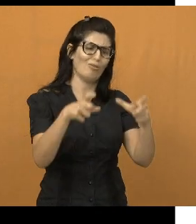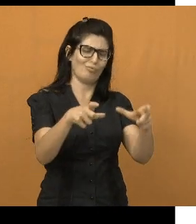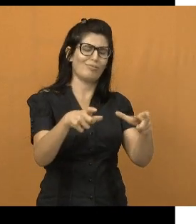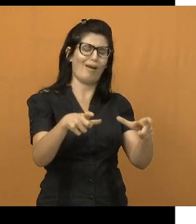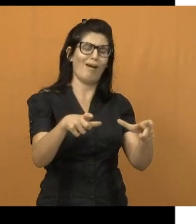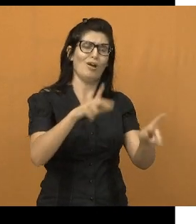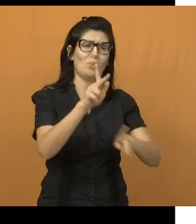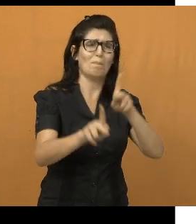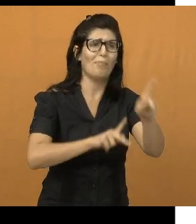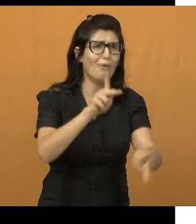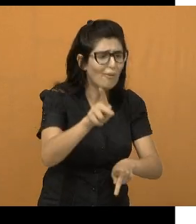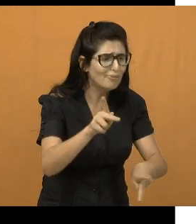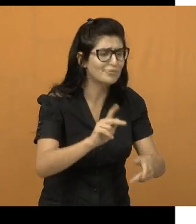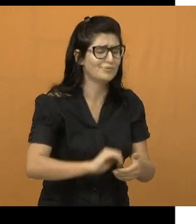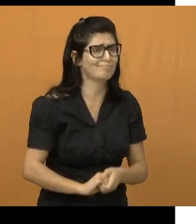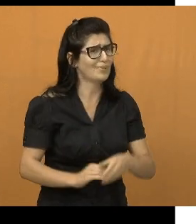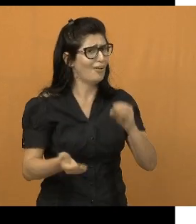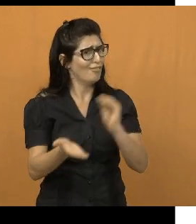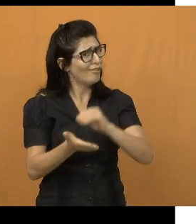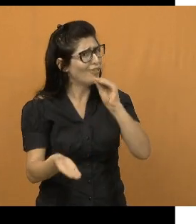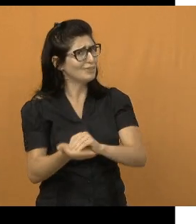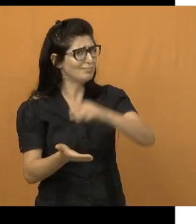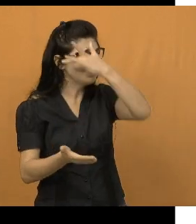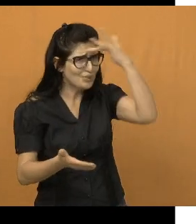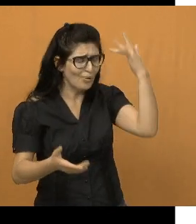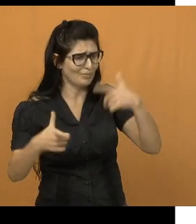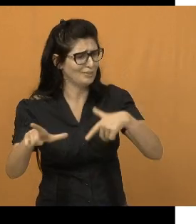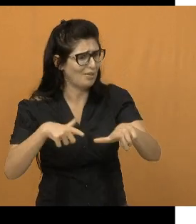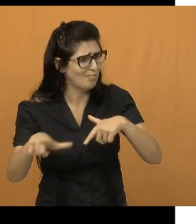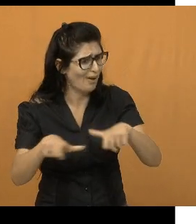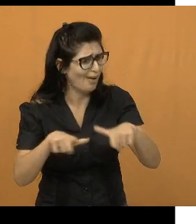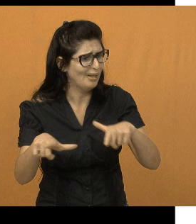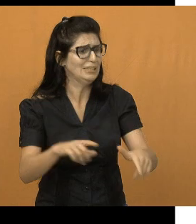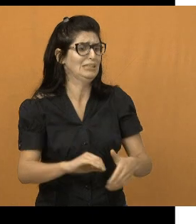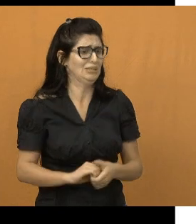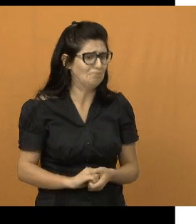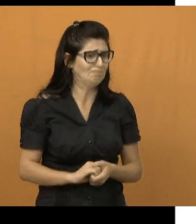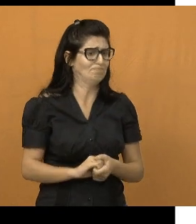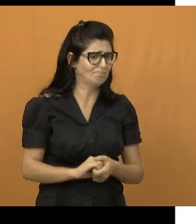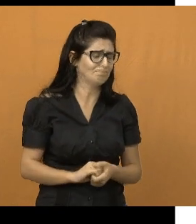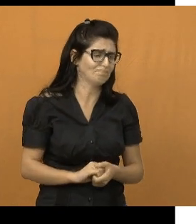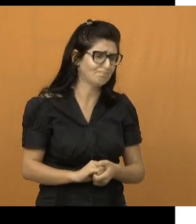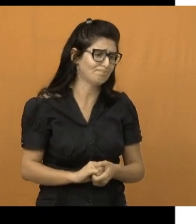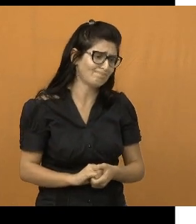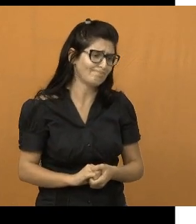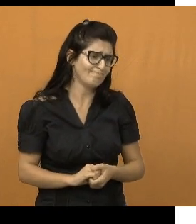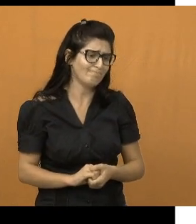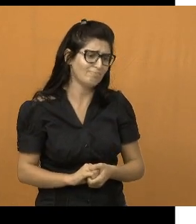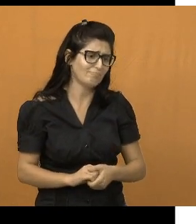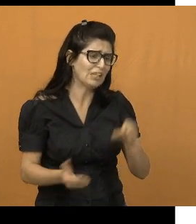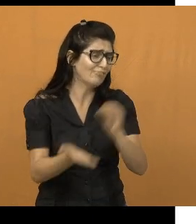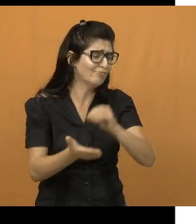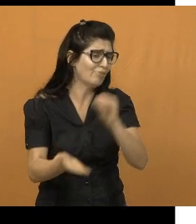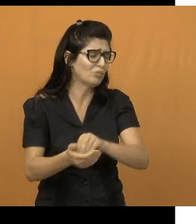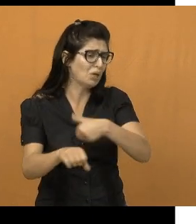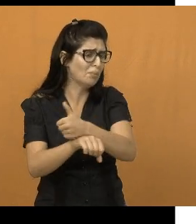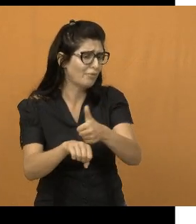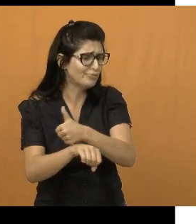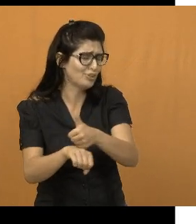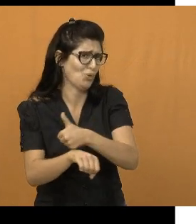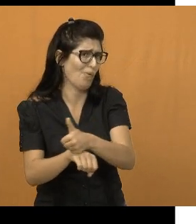as especialidades médicas que ainda apresentam demanda reprimida no município.